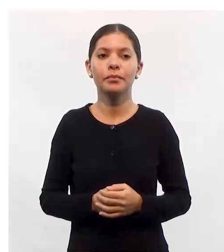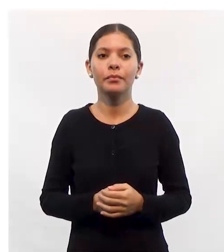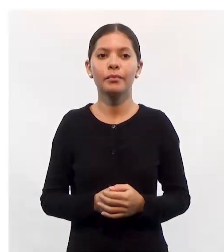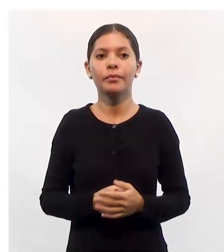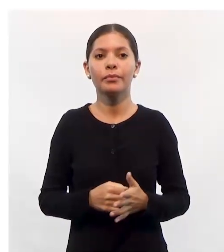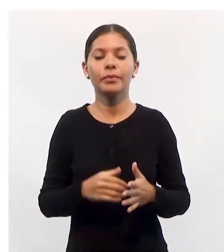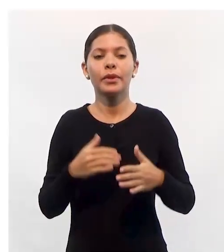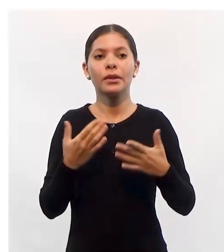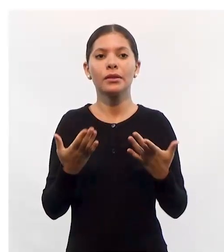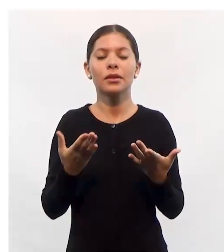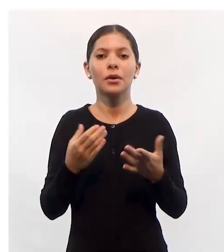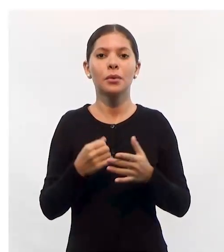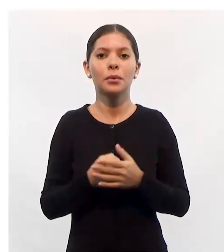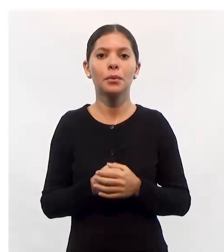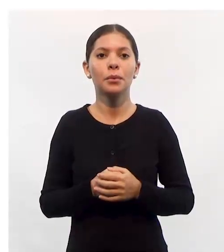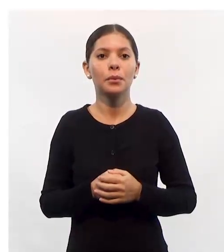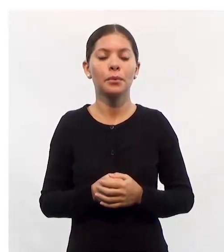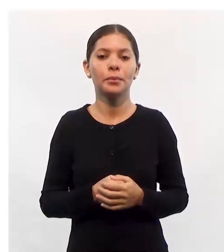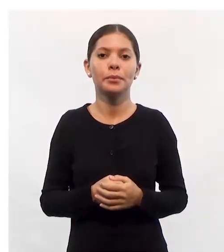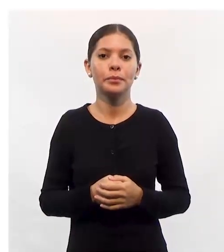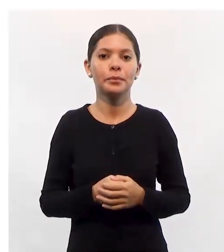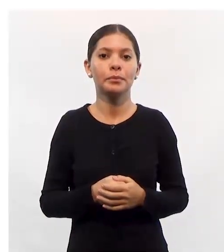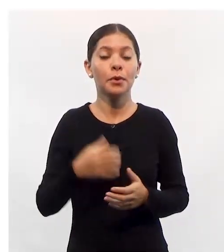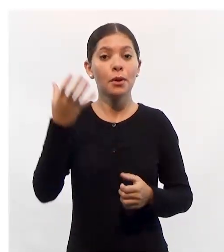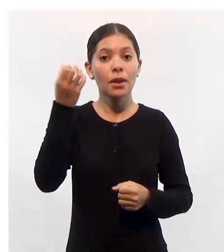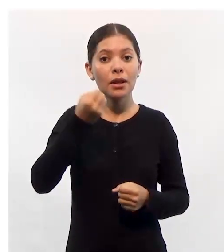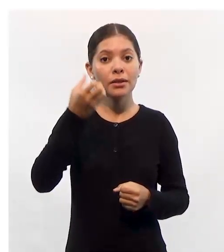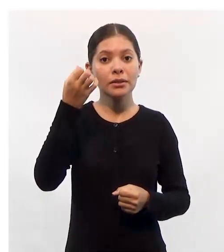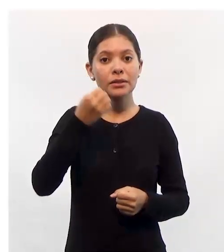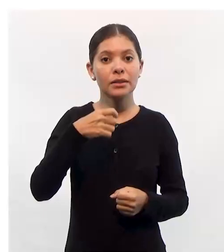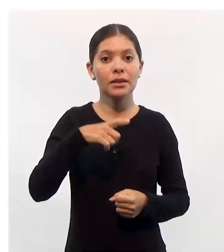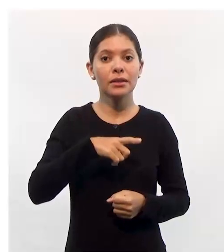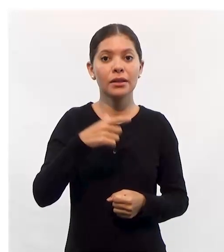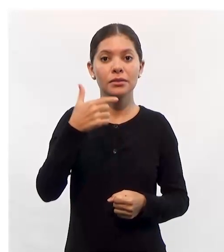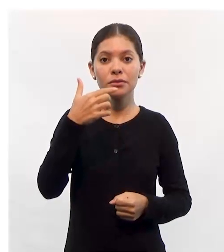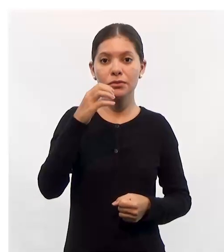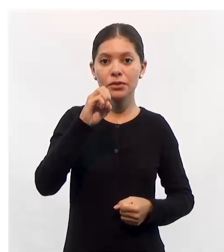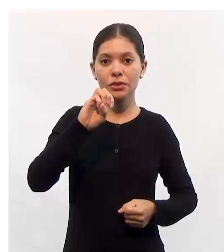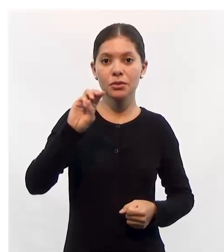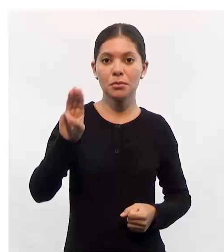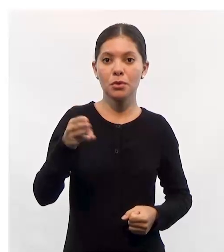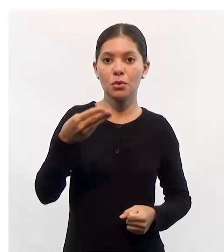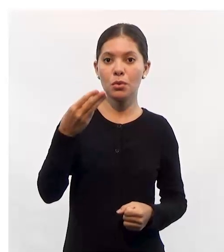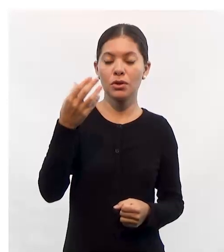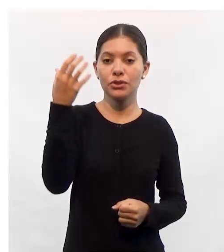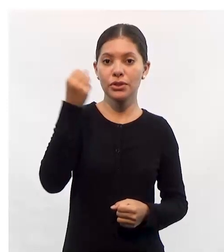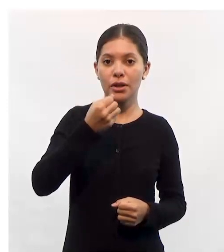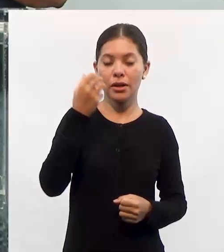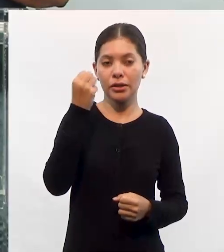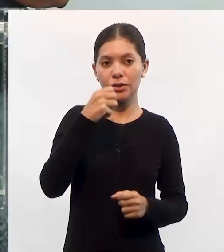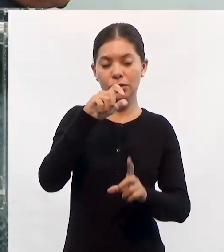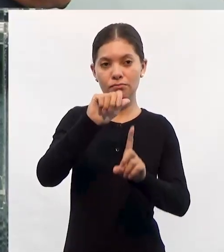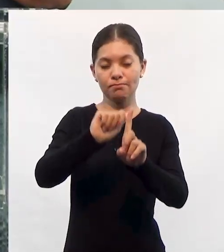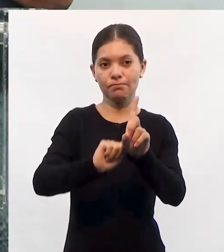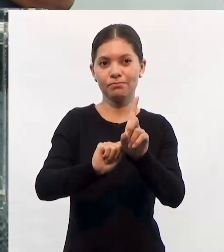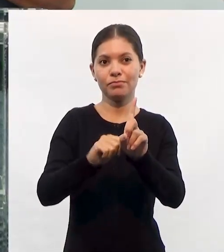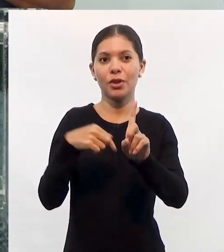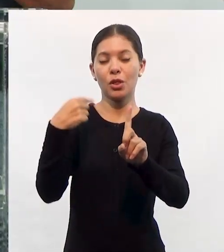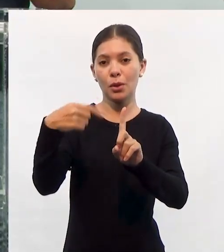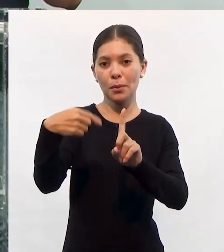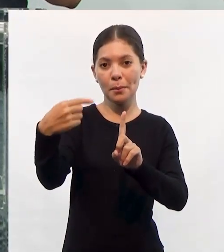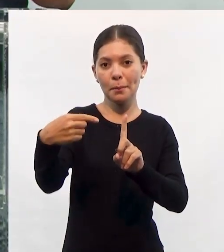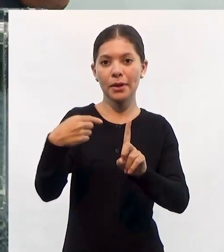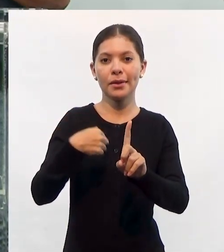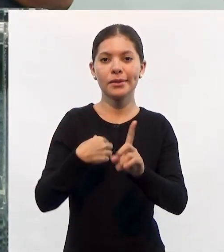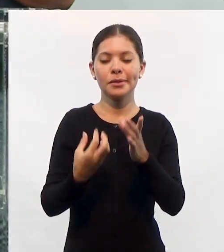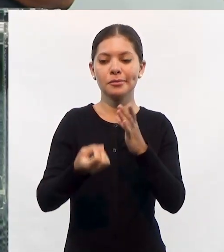Ou seja, o meu laticínio tem uma capacidade instalada de 20 milhões de litros de leite todo mês, mas eu